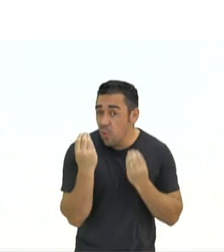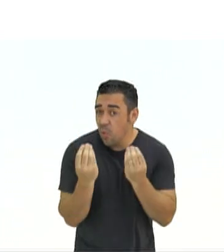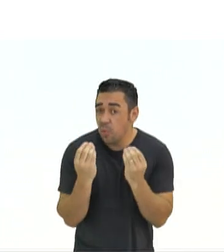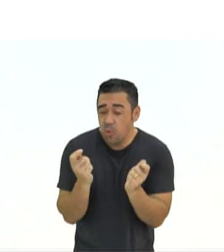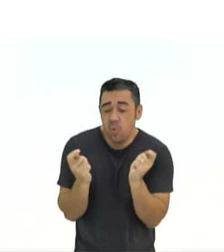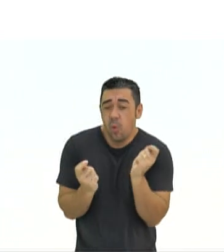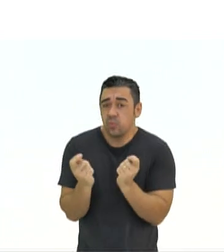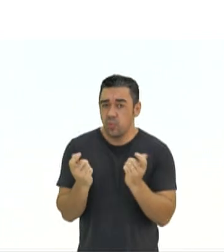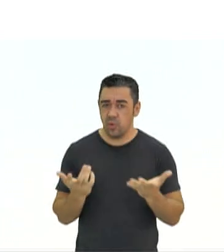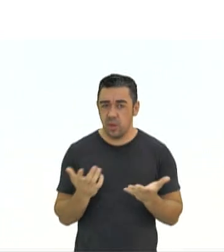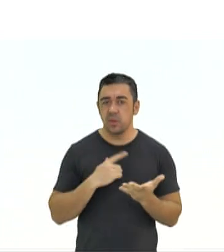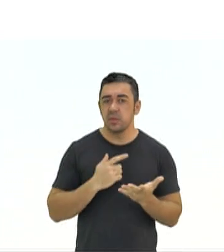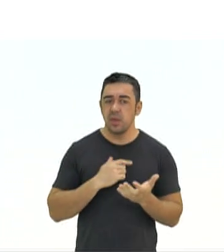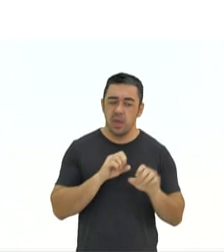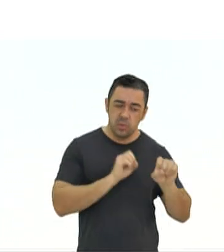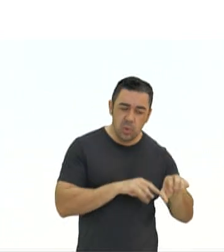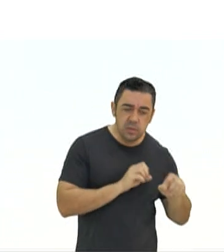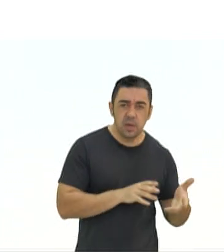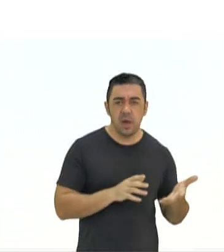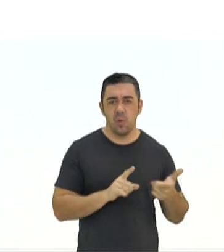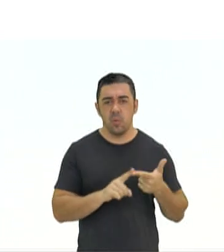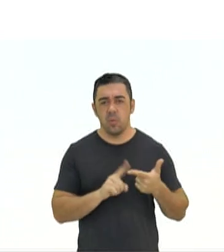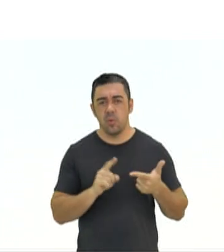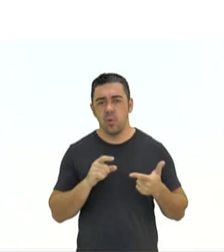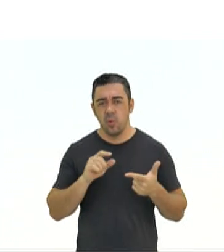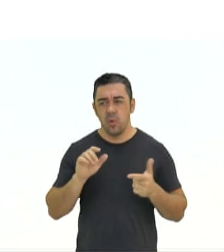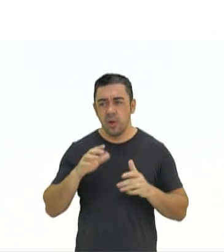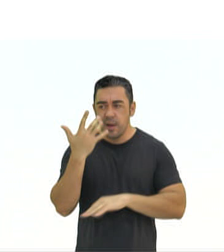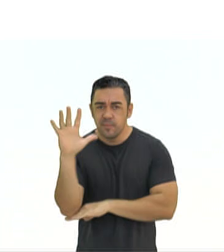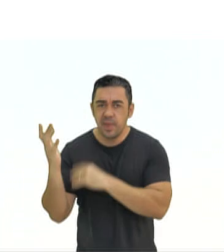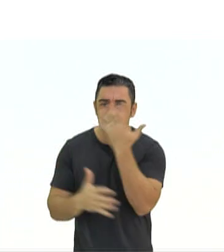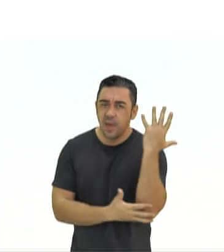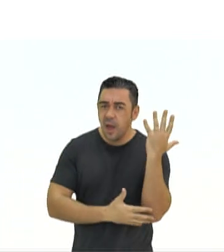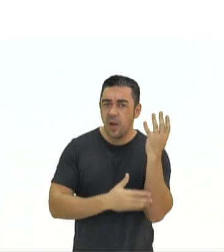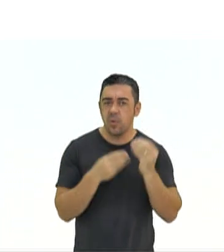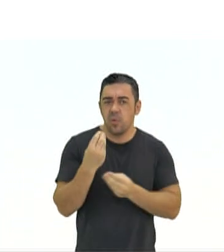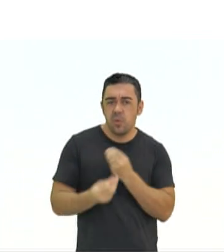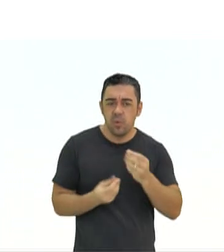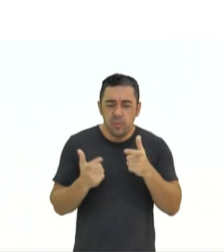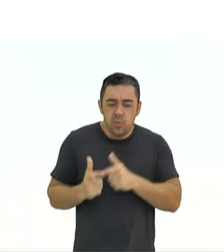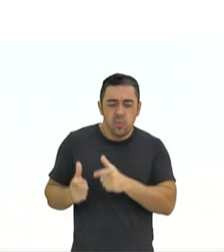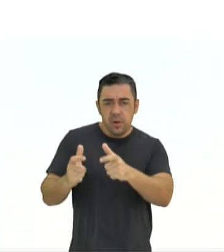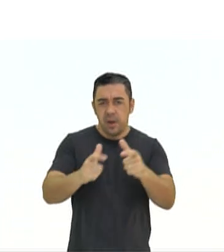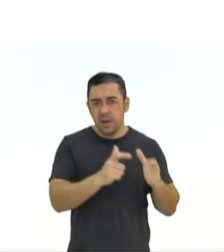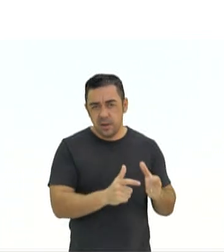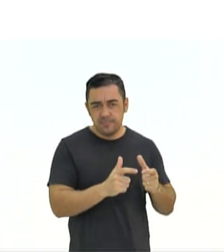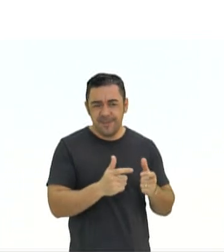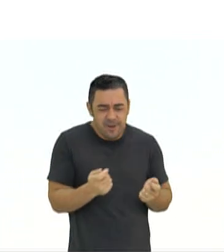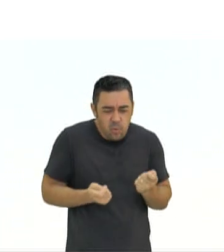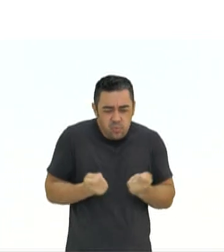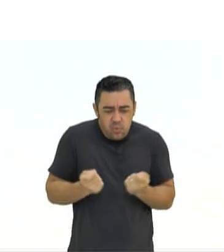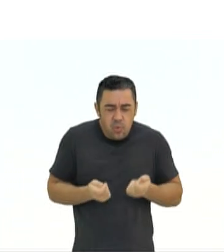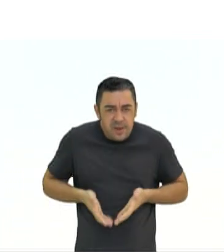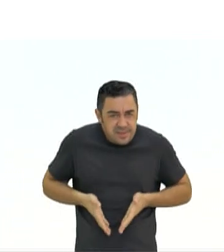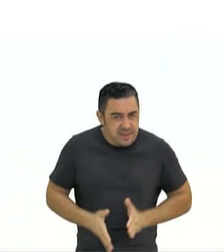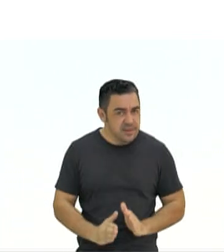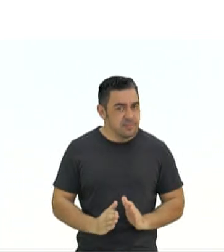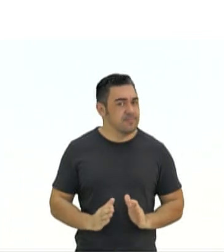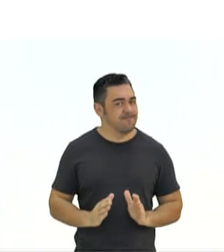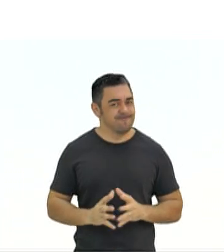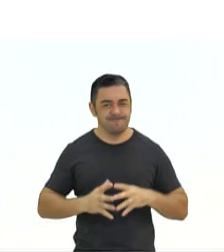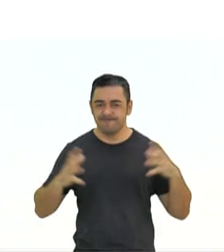feito. Remete questões educacionais, ambientais, distribuição local. Então controle da natalidade é algo muito